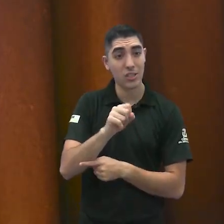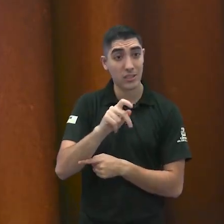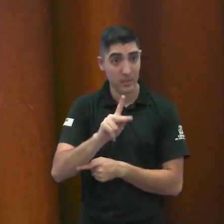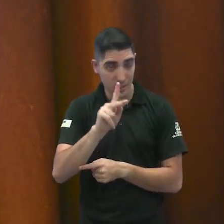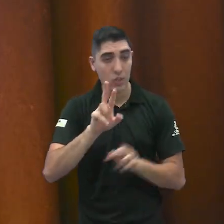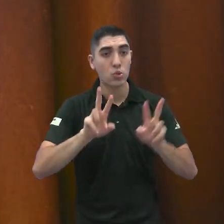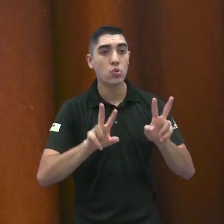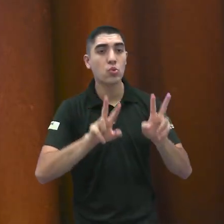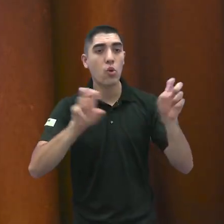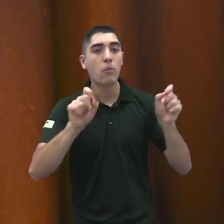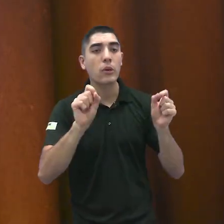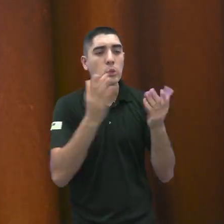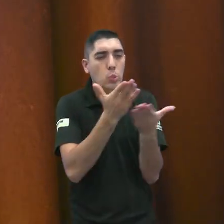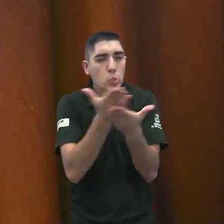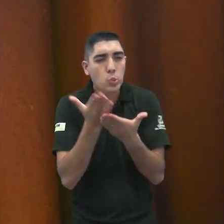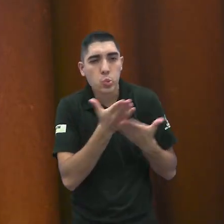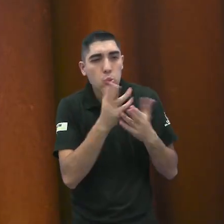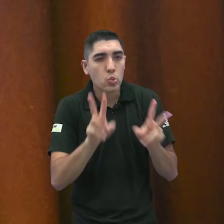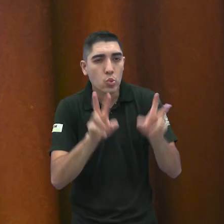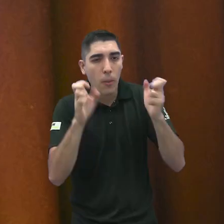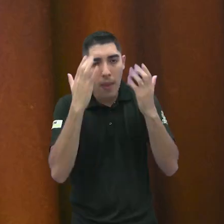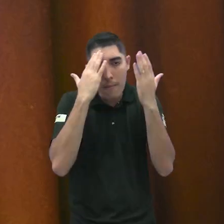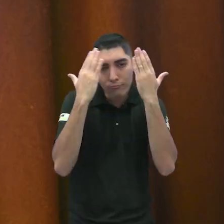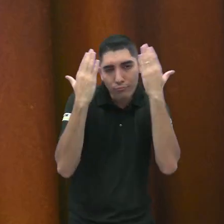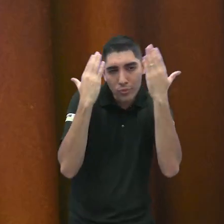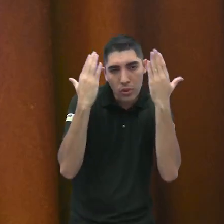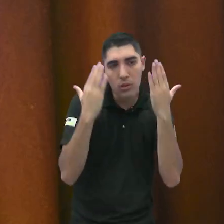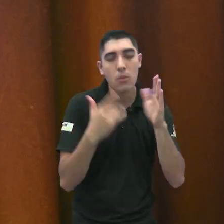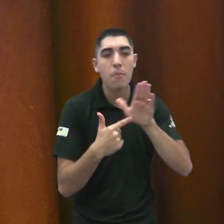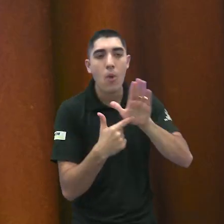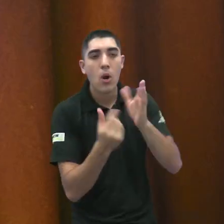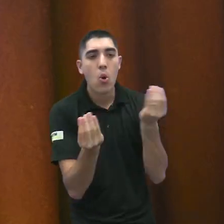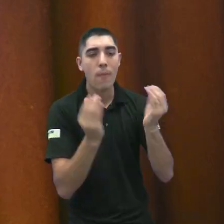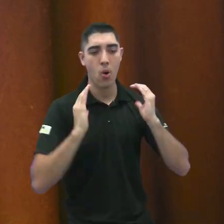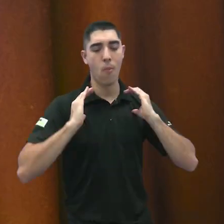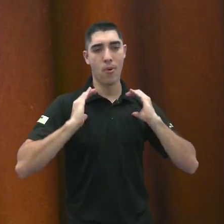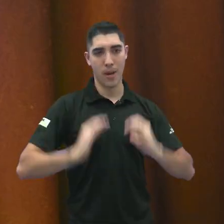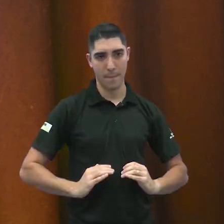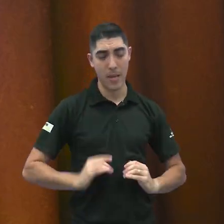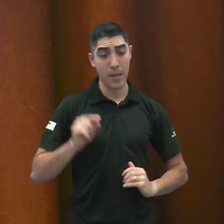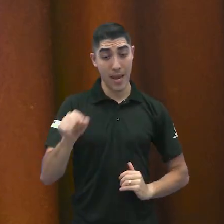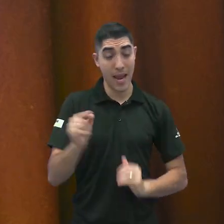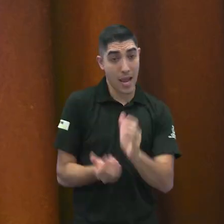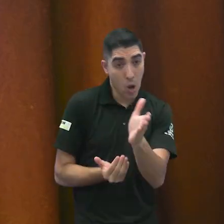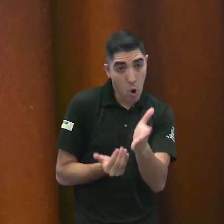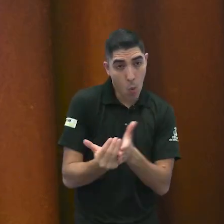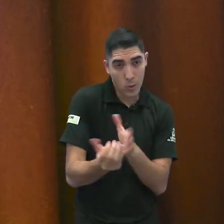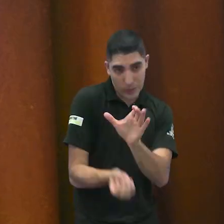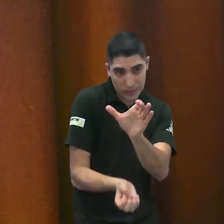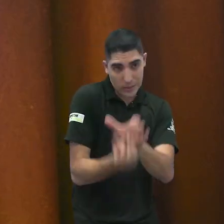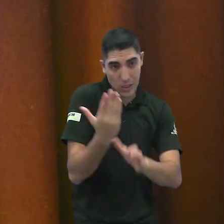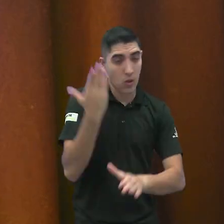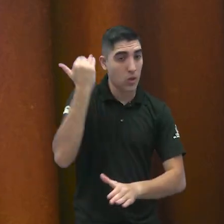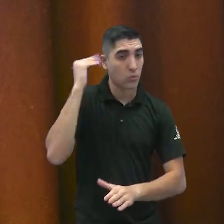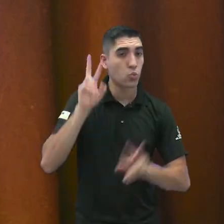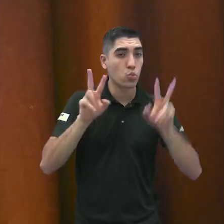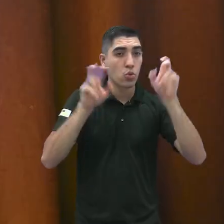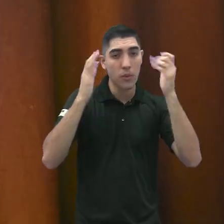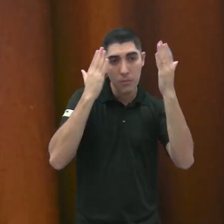científicos psicológicos que tiveram para poder estudar comportamento. Ele nasce ali, né, numa época da